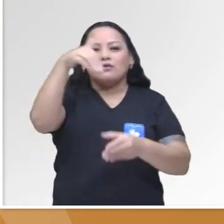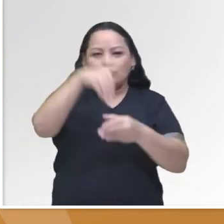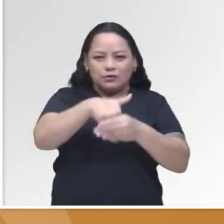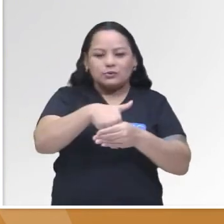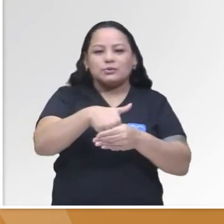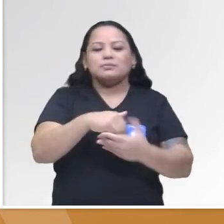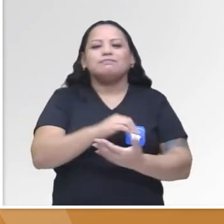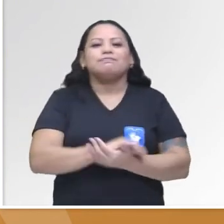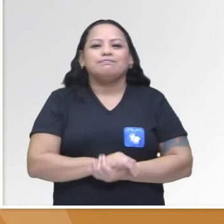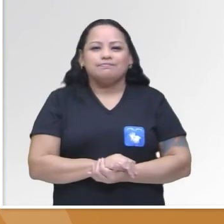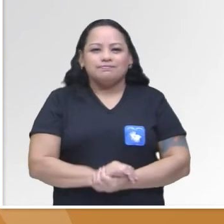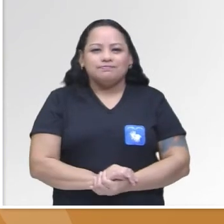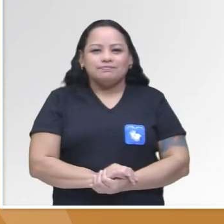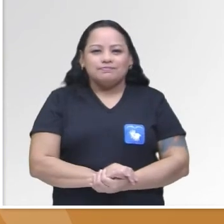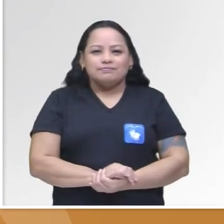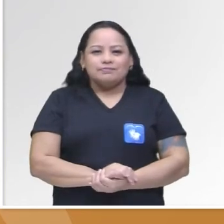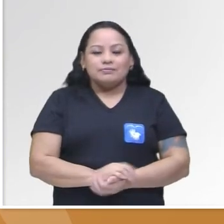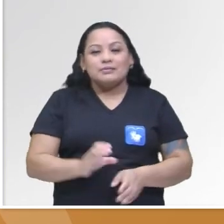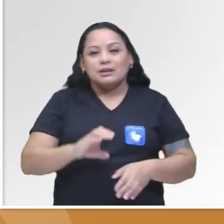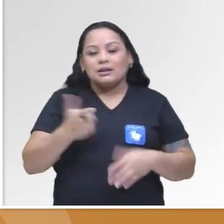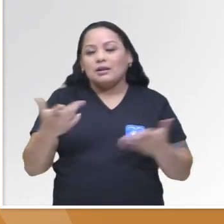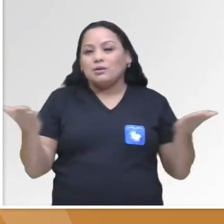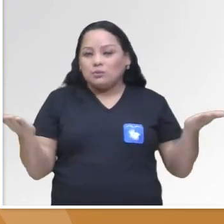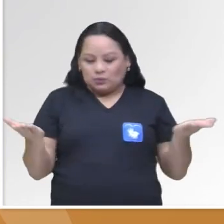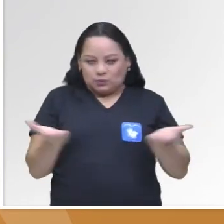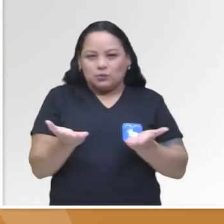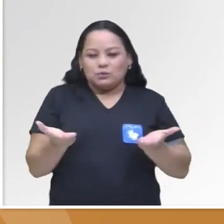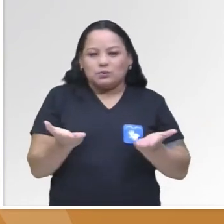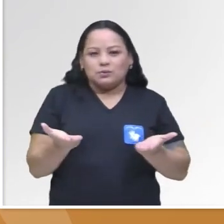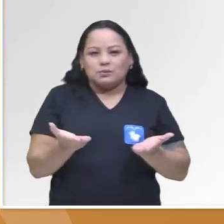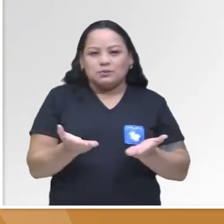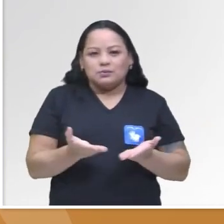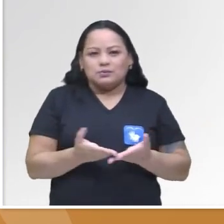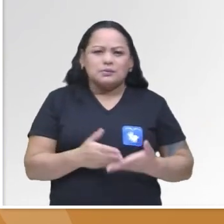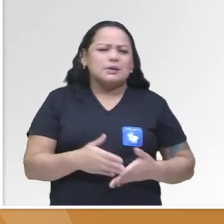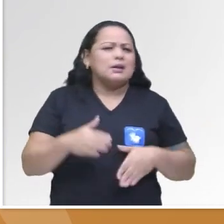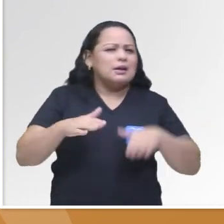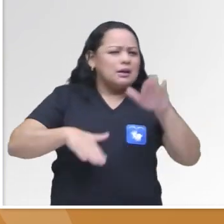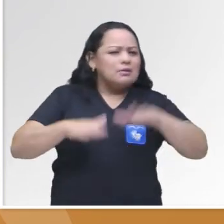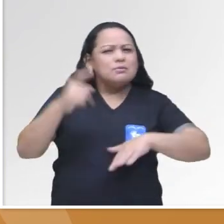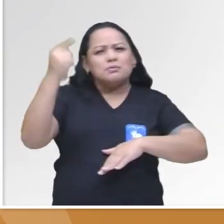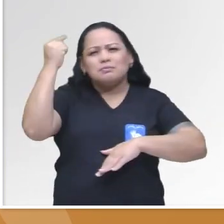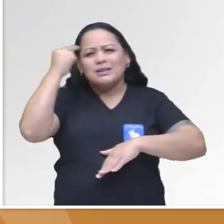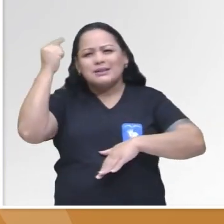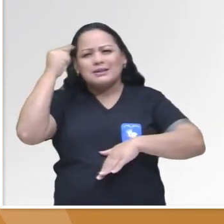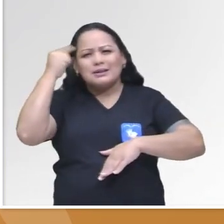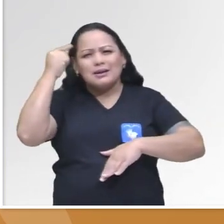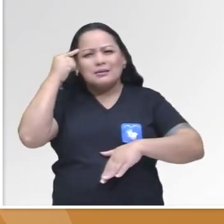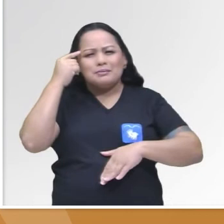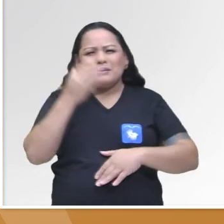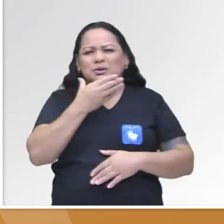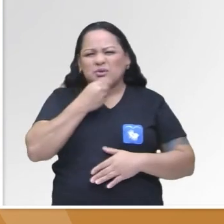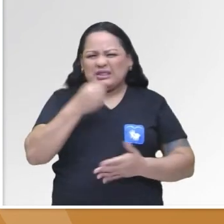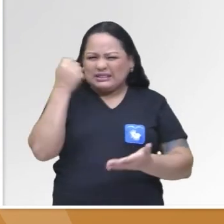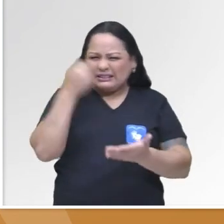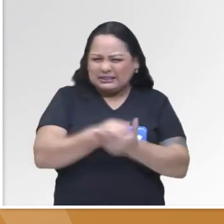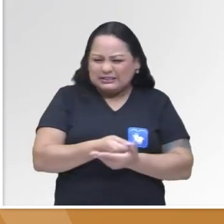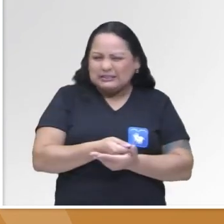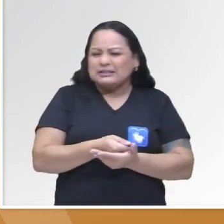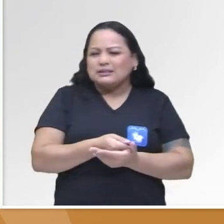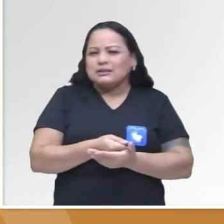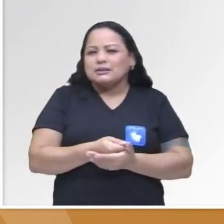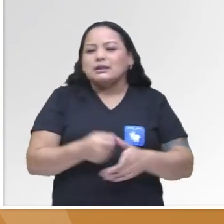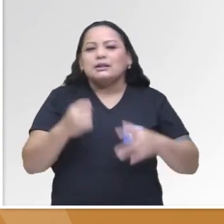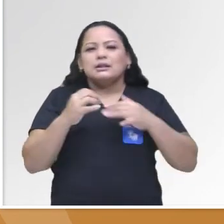vida política. Claro que até hoje ainda existe um certo pensamento tanto quanto machista e às vezes até misógino,